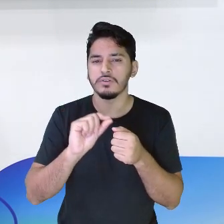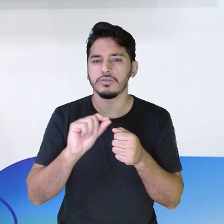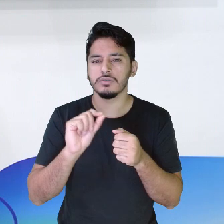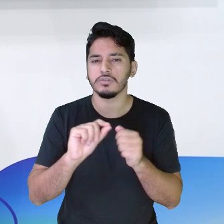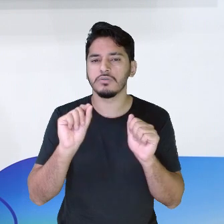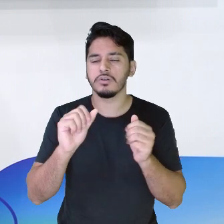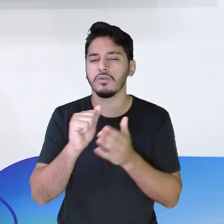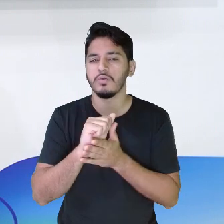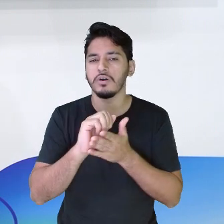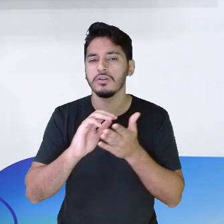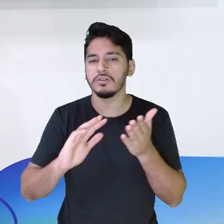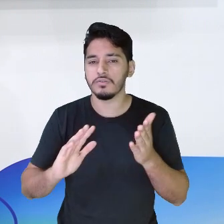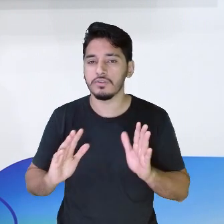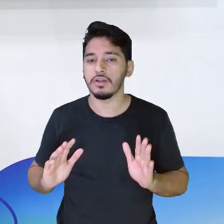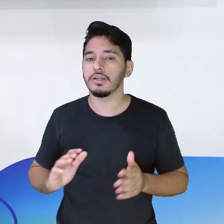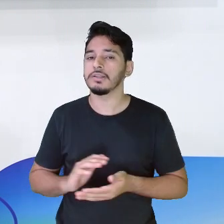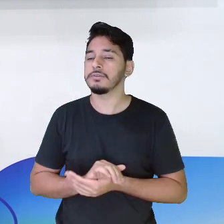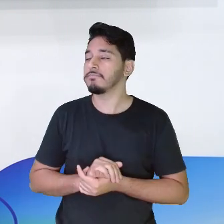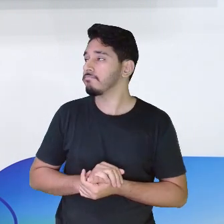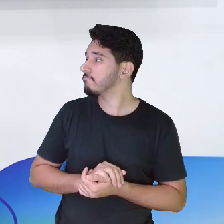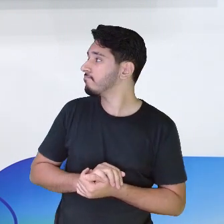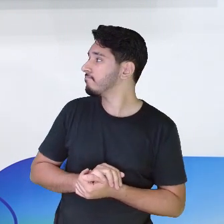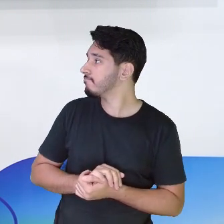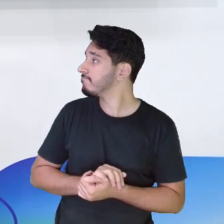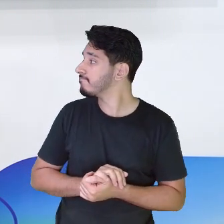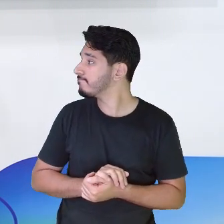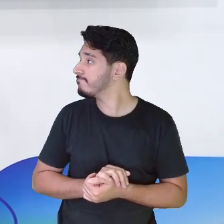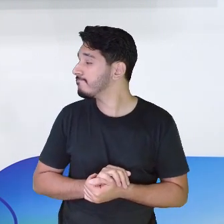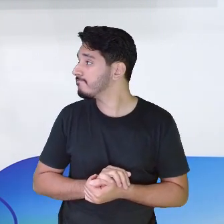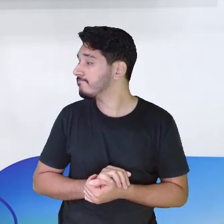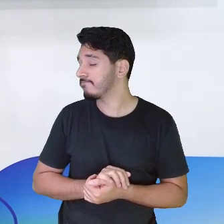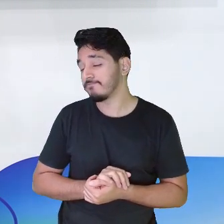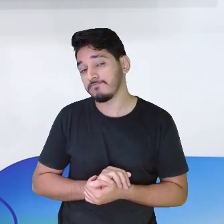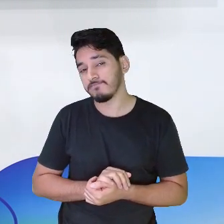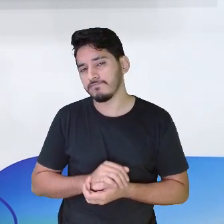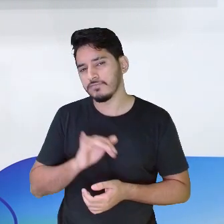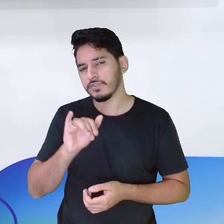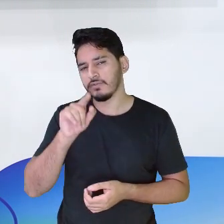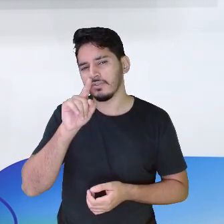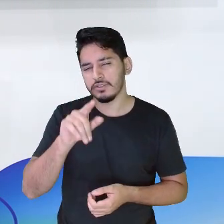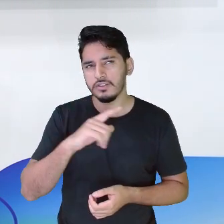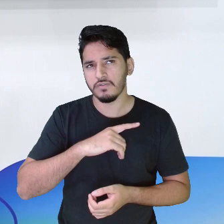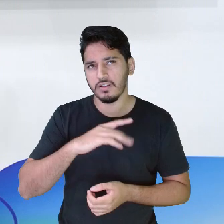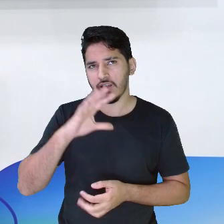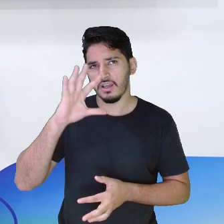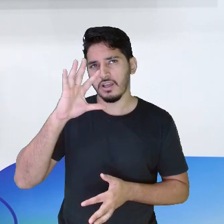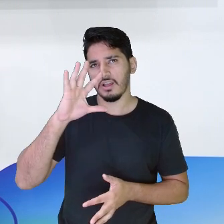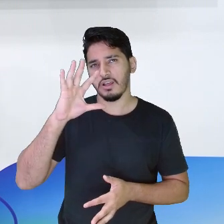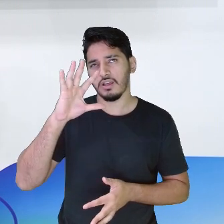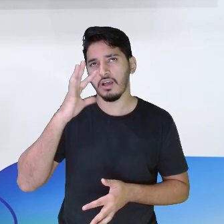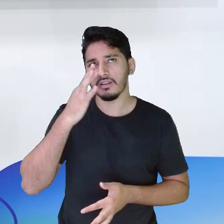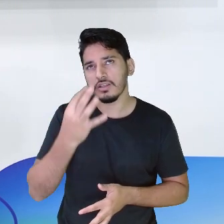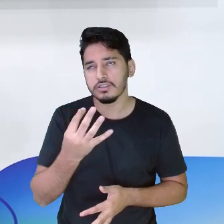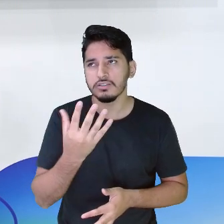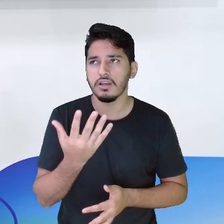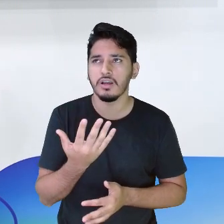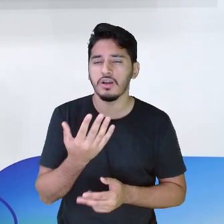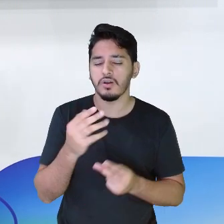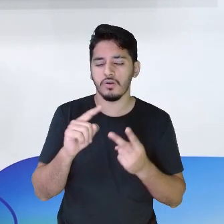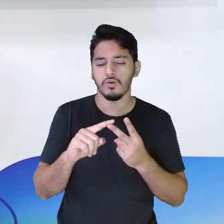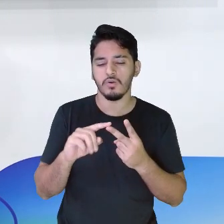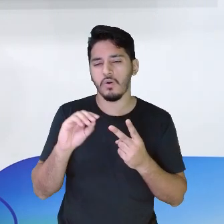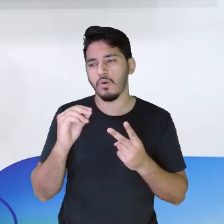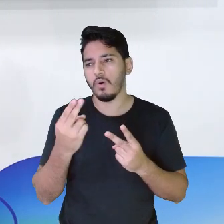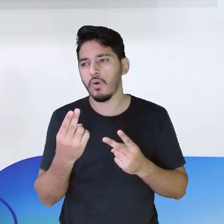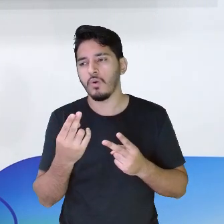um exercício. Se você, por exemplo, prestar atenção ou fazer um desenho